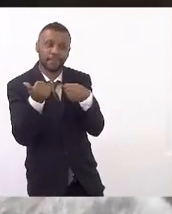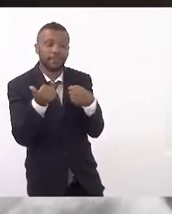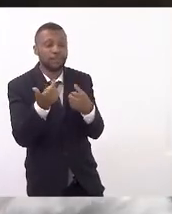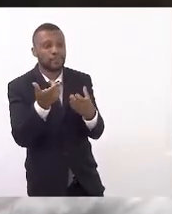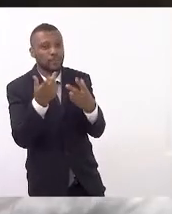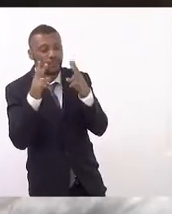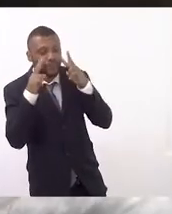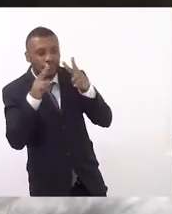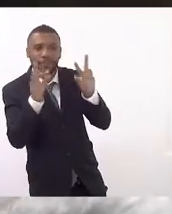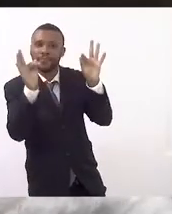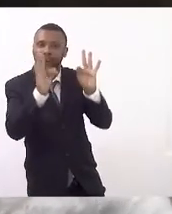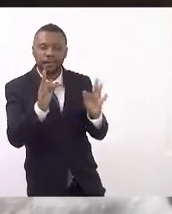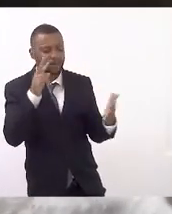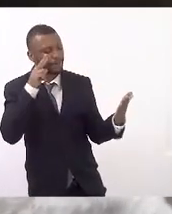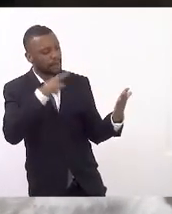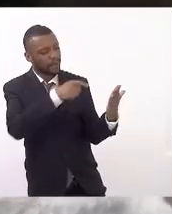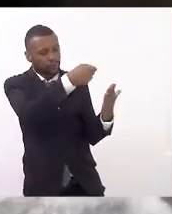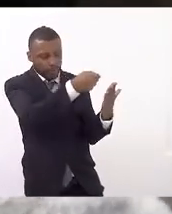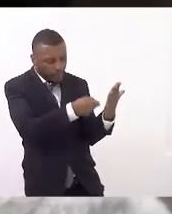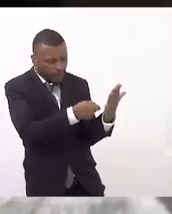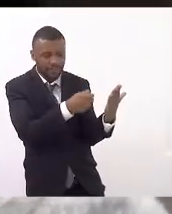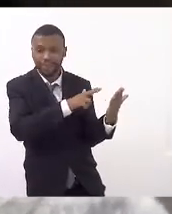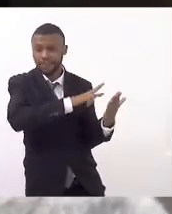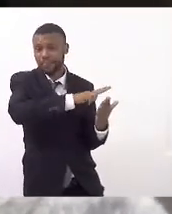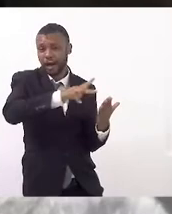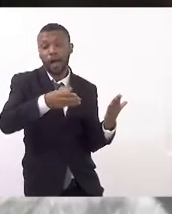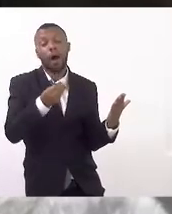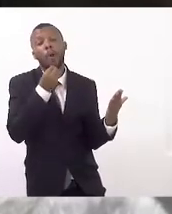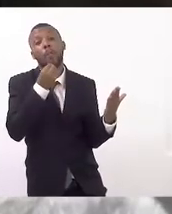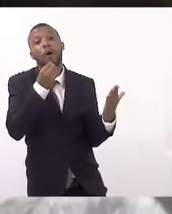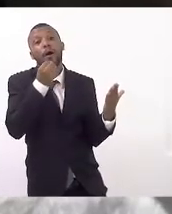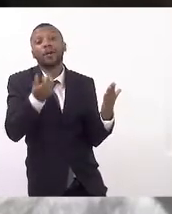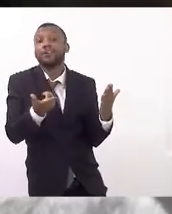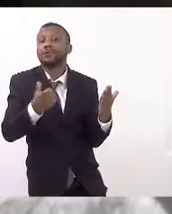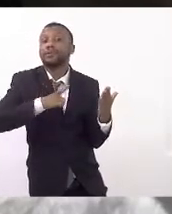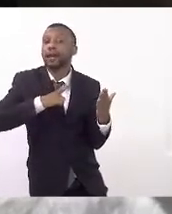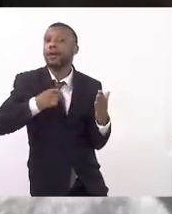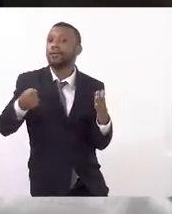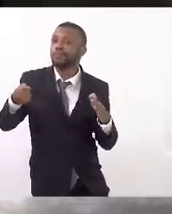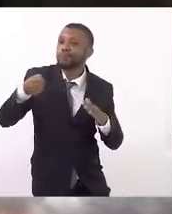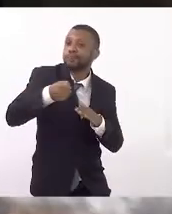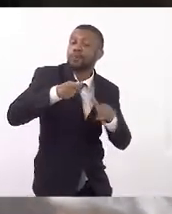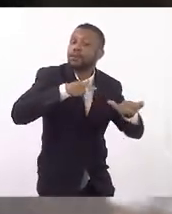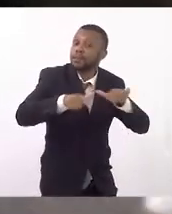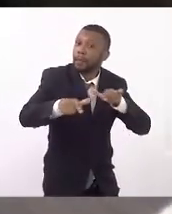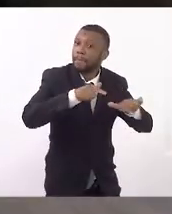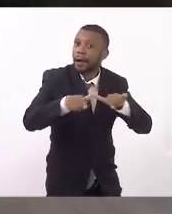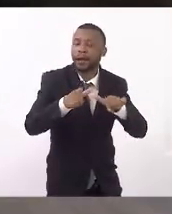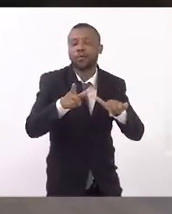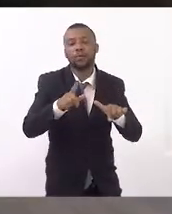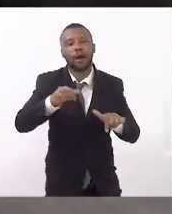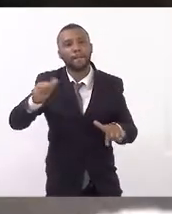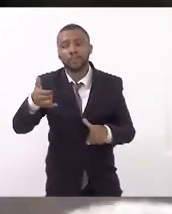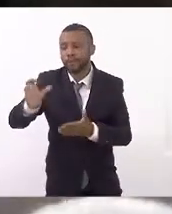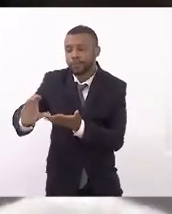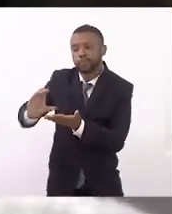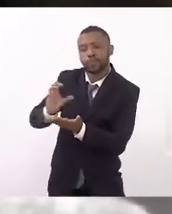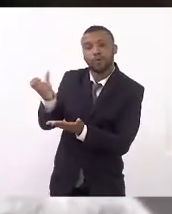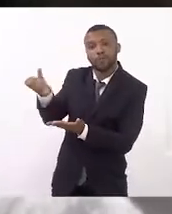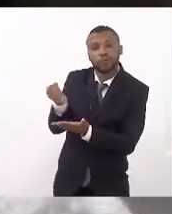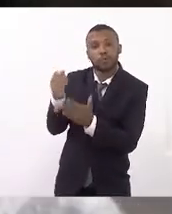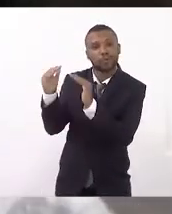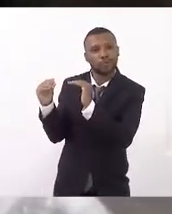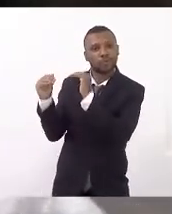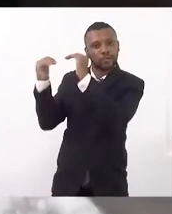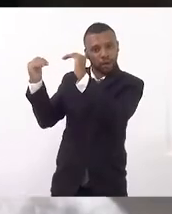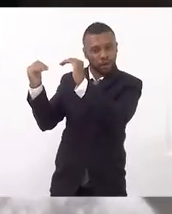várias menções à possibilidade de emprego de recursos do Fundo Soberano como indutor dessa agenda. Eu